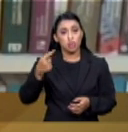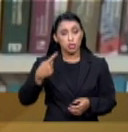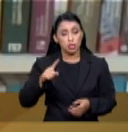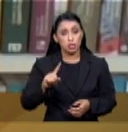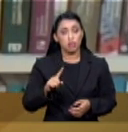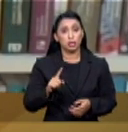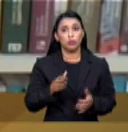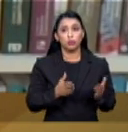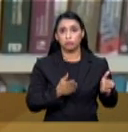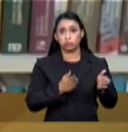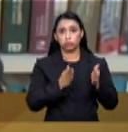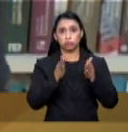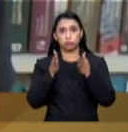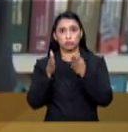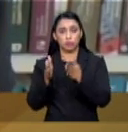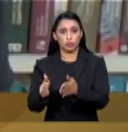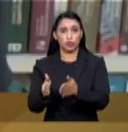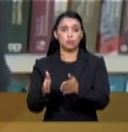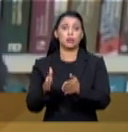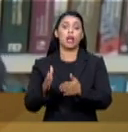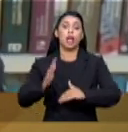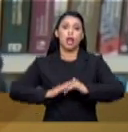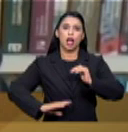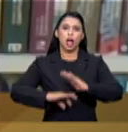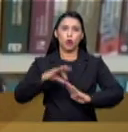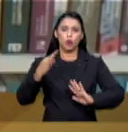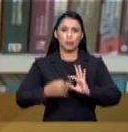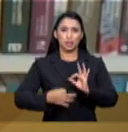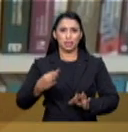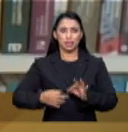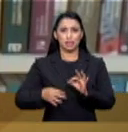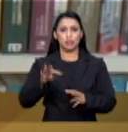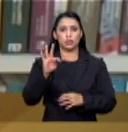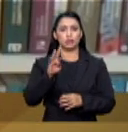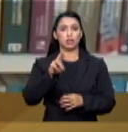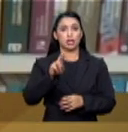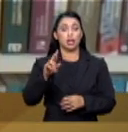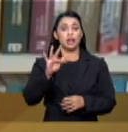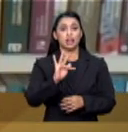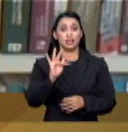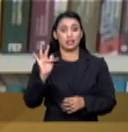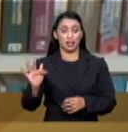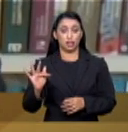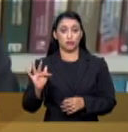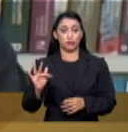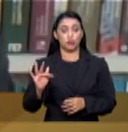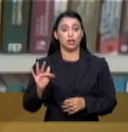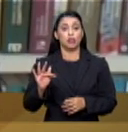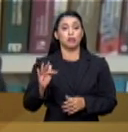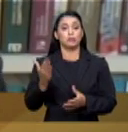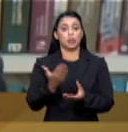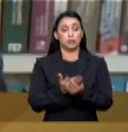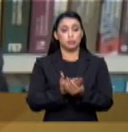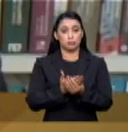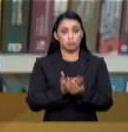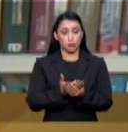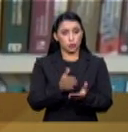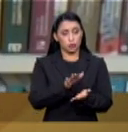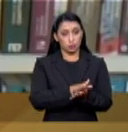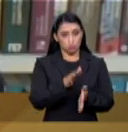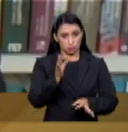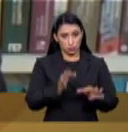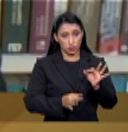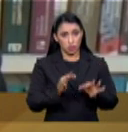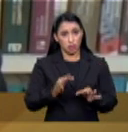Possibilitar ou conferir a competência do Tribunal de Justiça para processar e julgar as ações decisórias ajuizadas